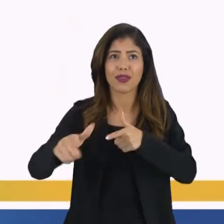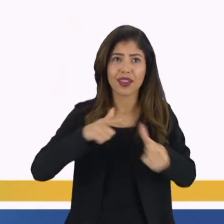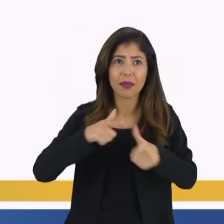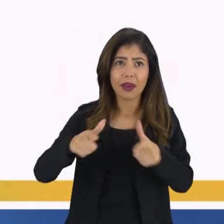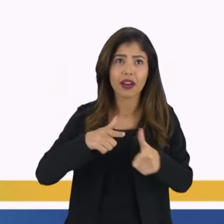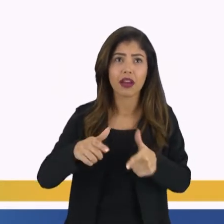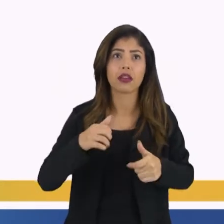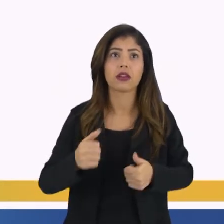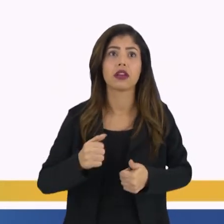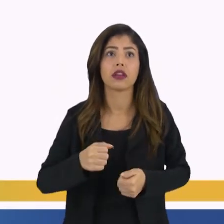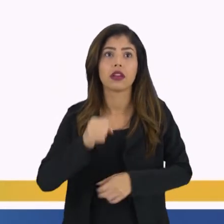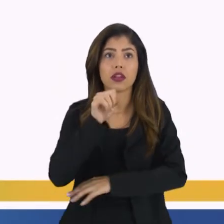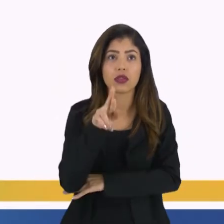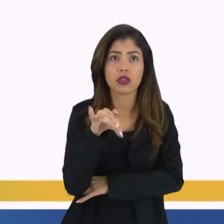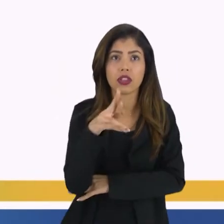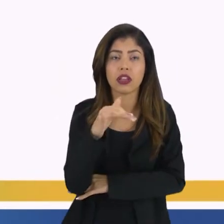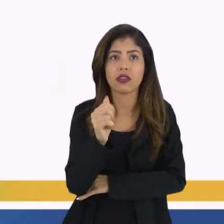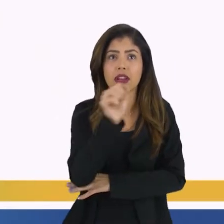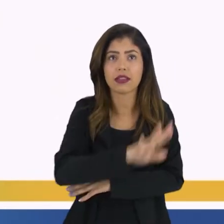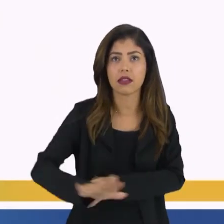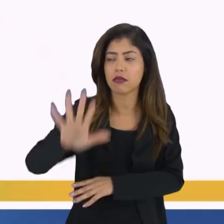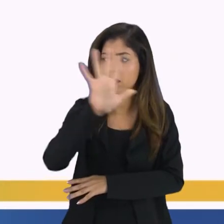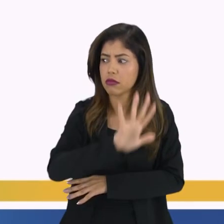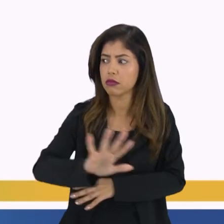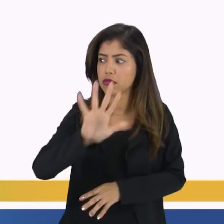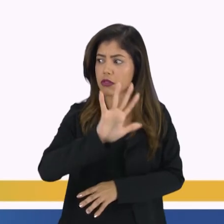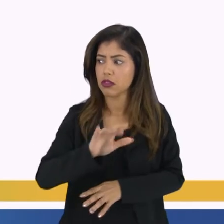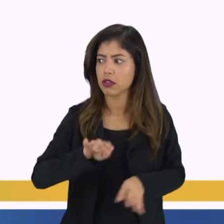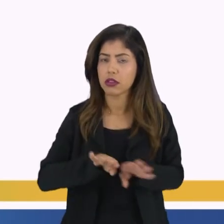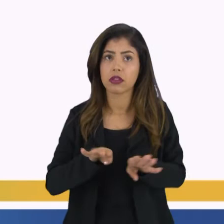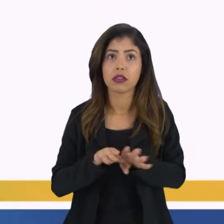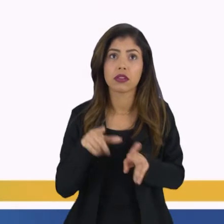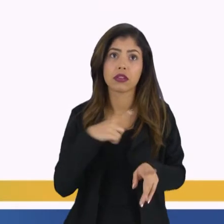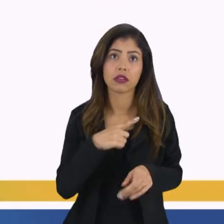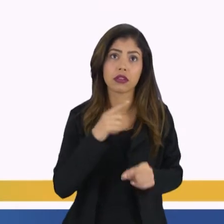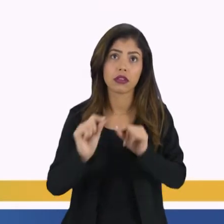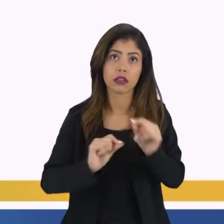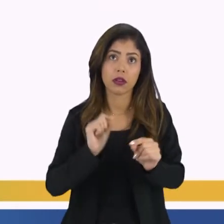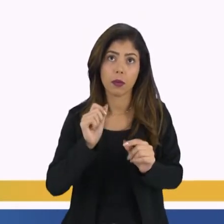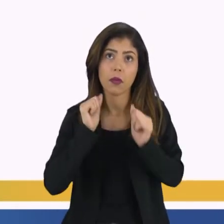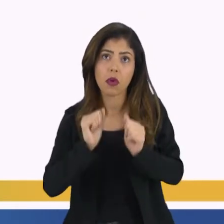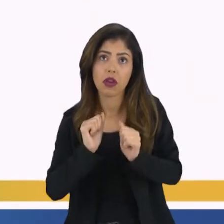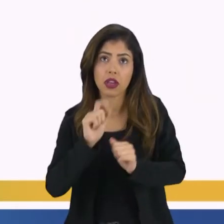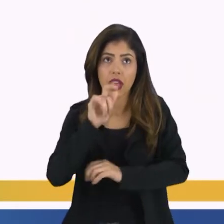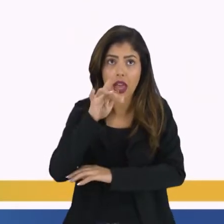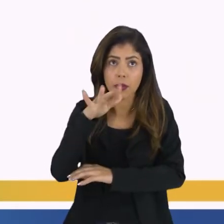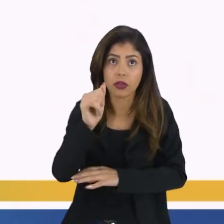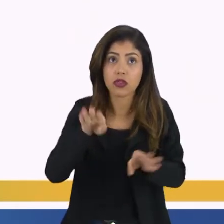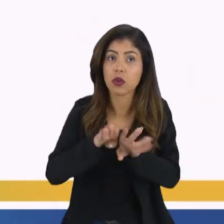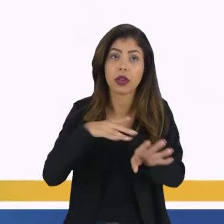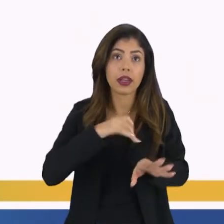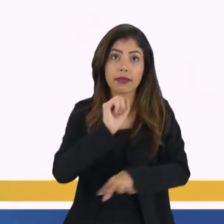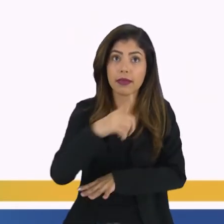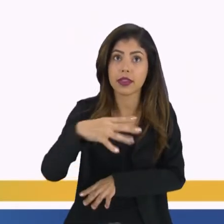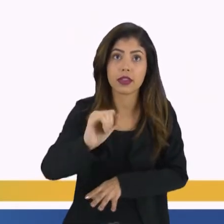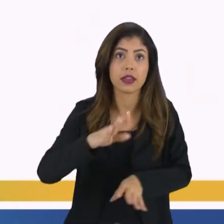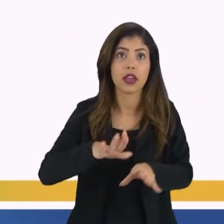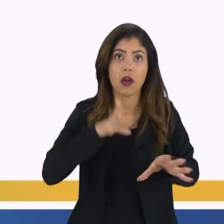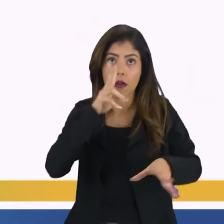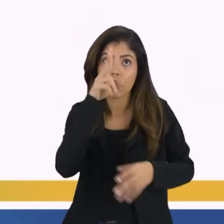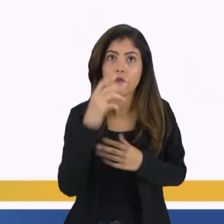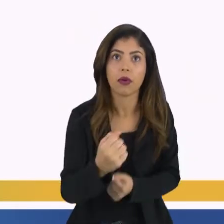direta pelo trabalho e pelo sustento da nação, por assim dizer, das elites. Então, muito forte ainda o sistema escravocrata, muito forte